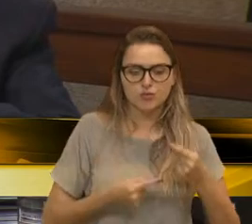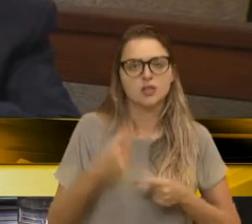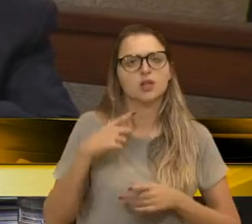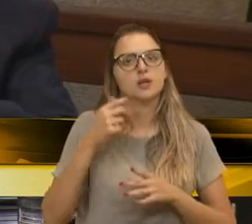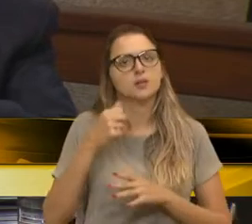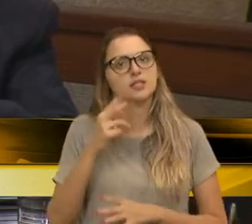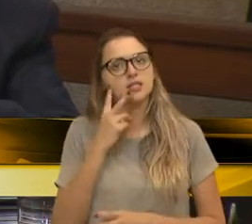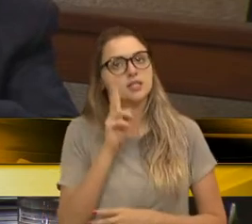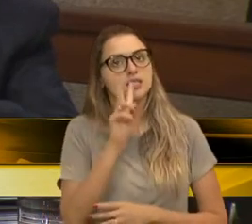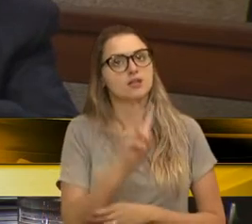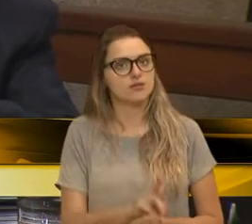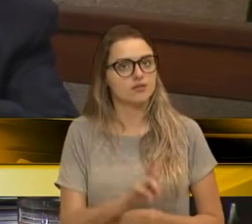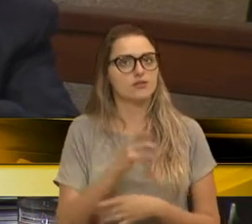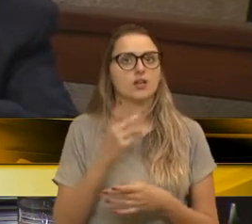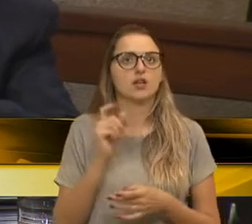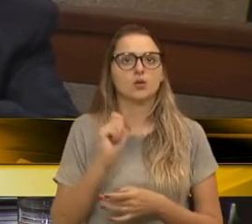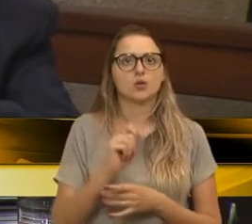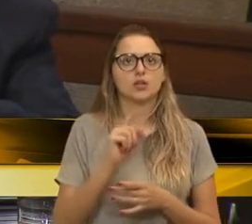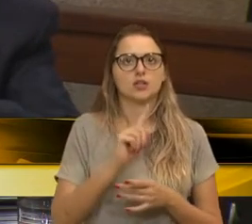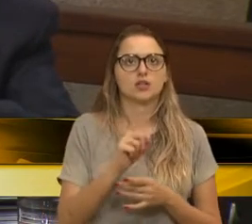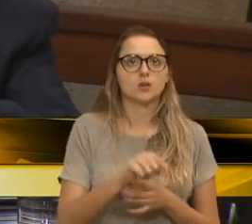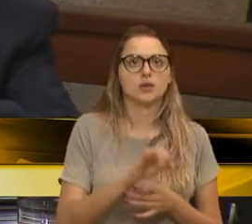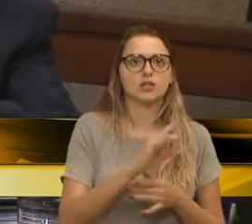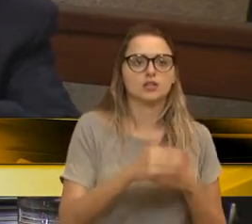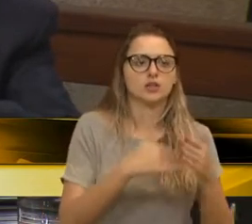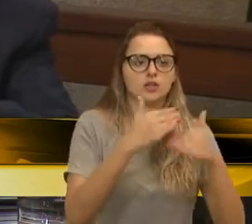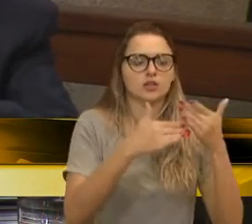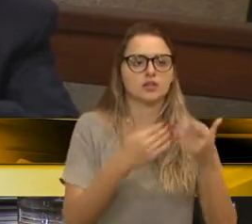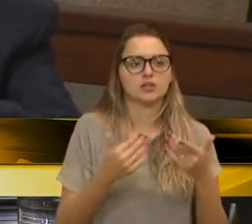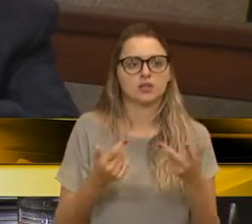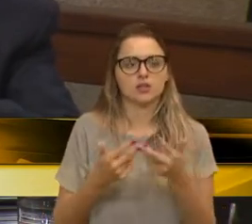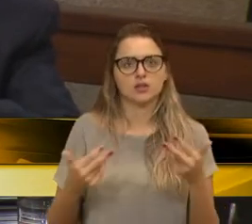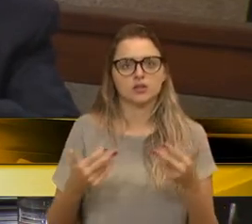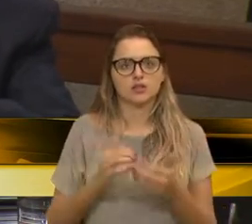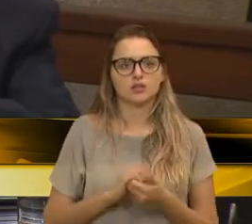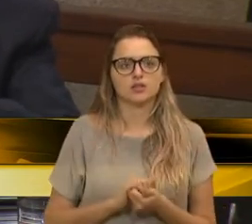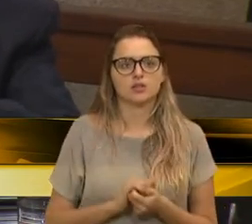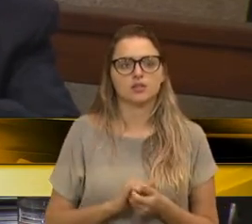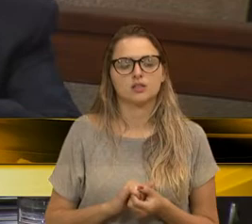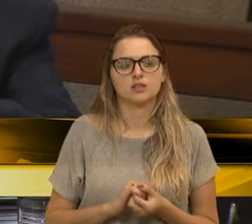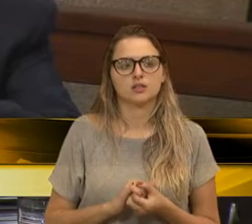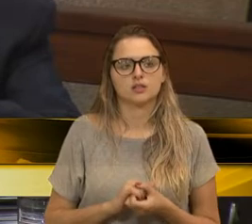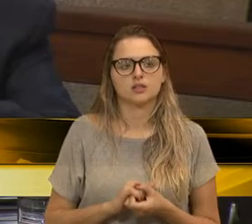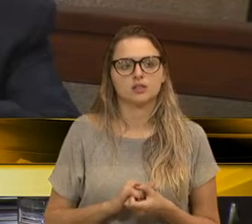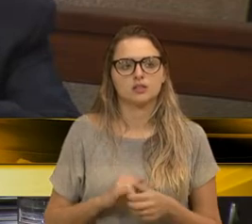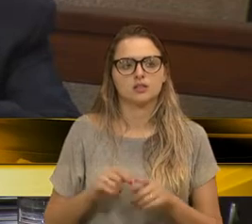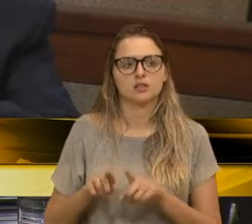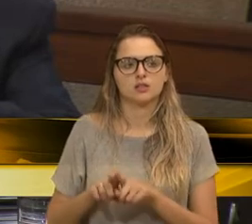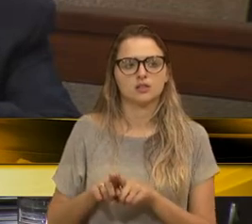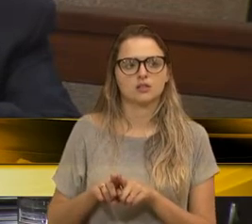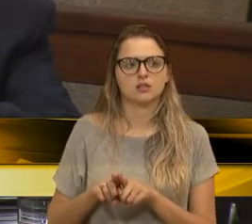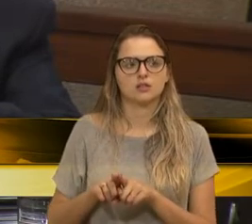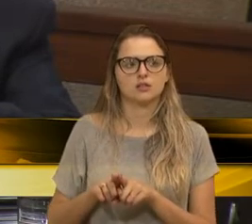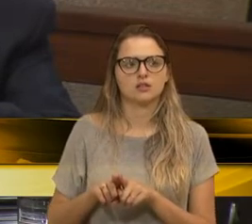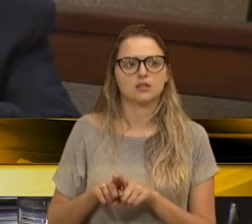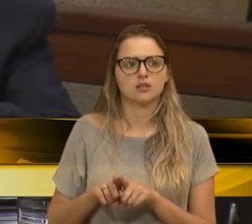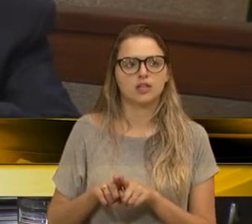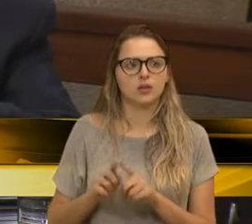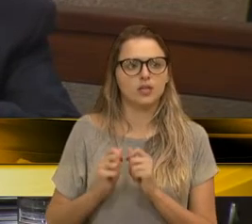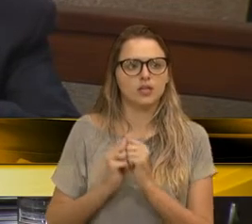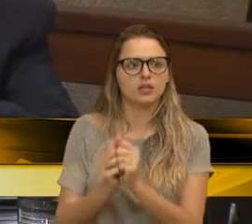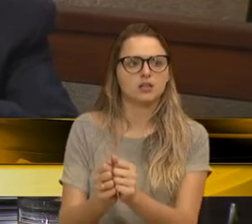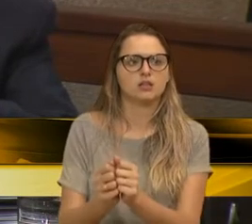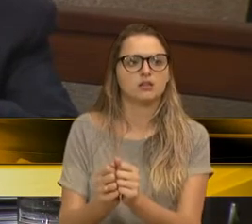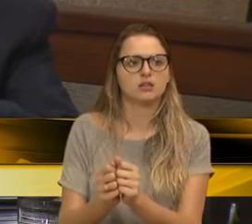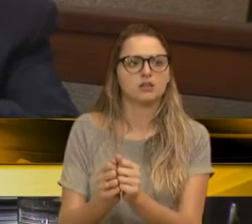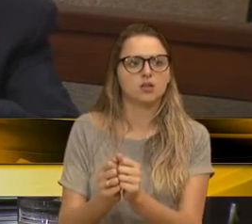privilégios e não sempre nas costas de quem carrega o fardo. O saldo da Previdência hoje está nessa situação porque